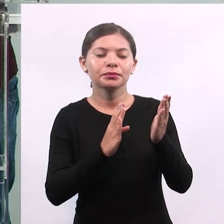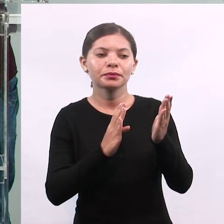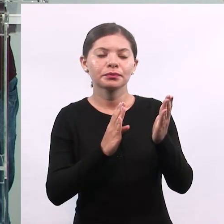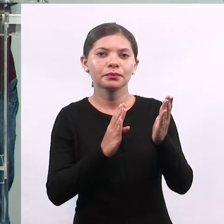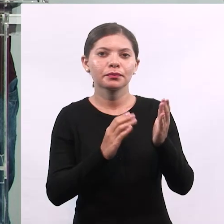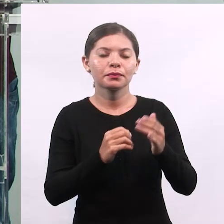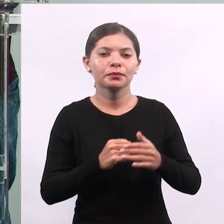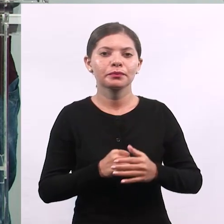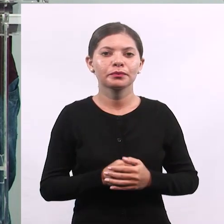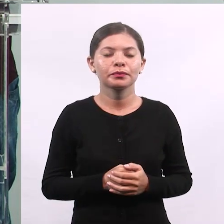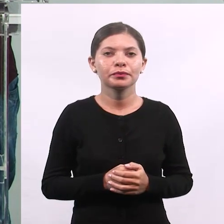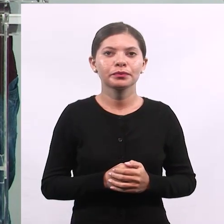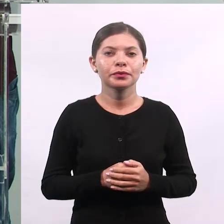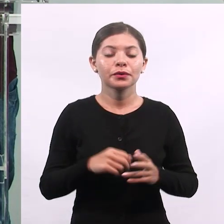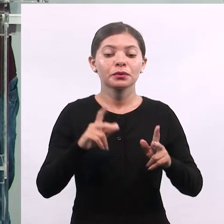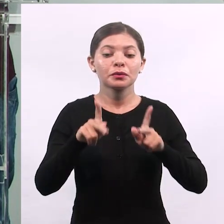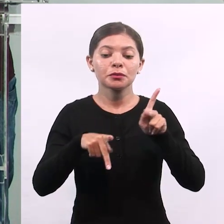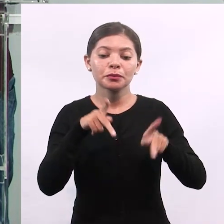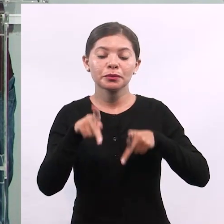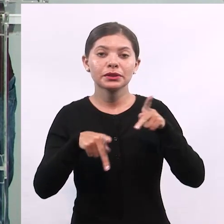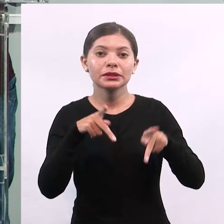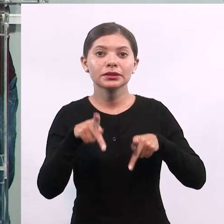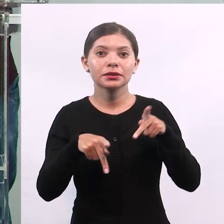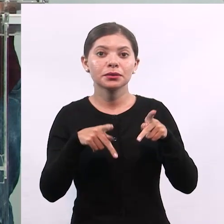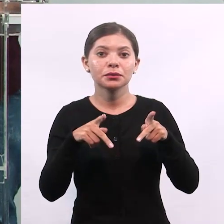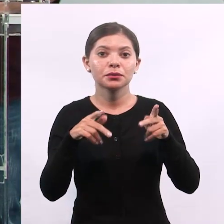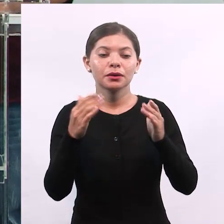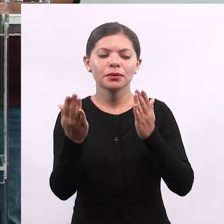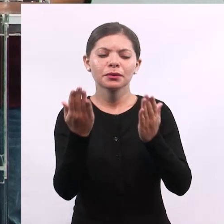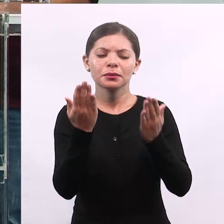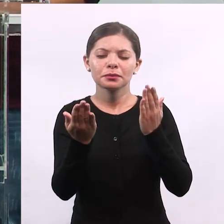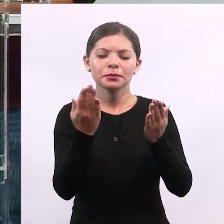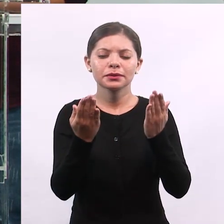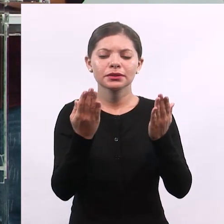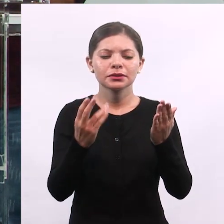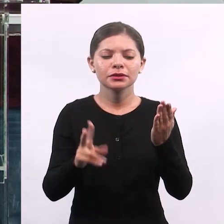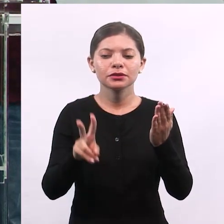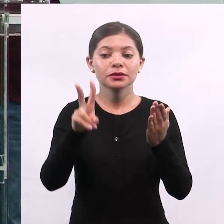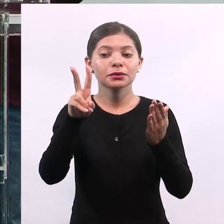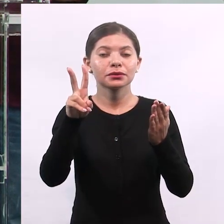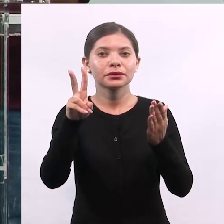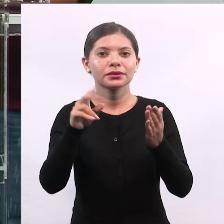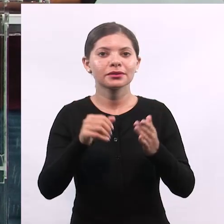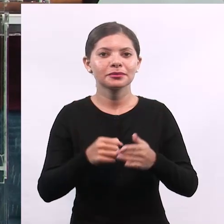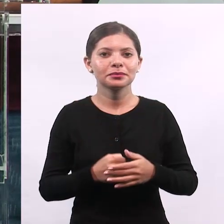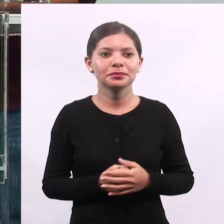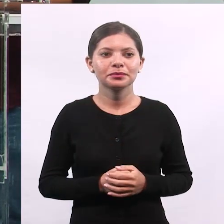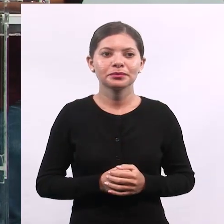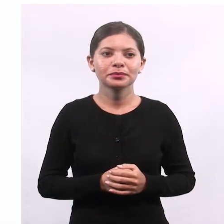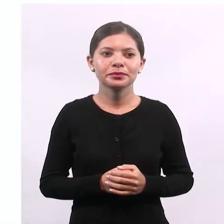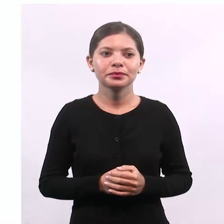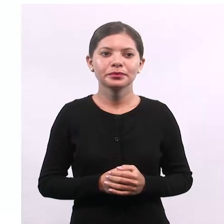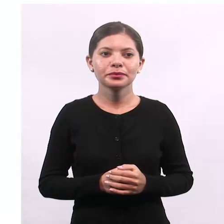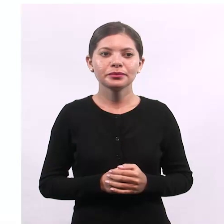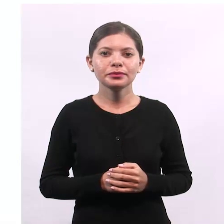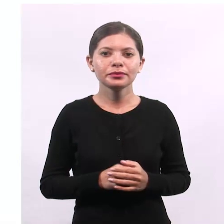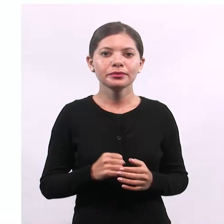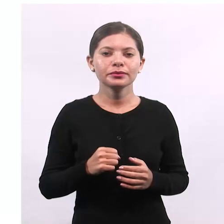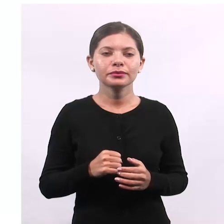representa um atributo ele representa uma comparação entre valores de um atributo ou atributo diferente